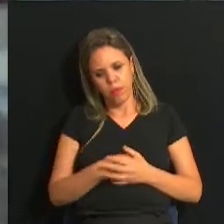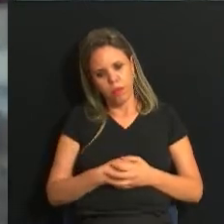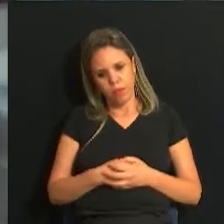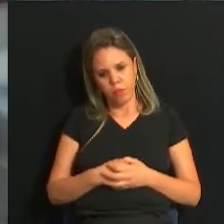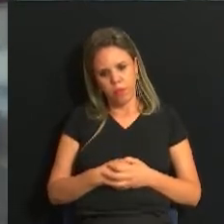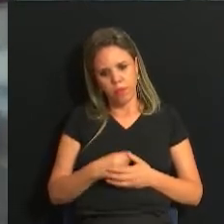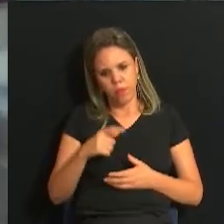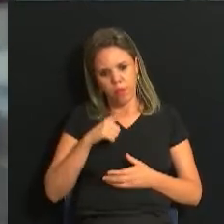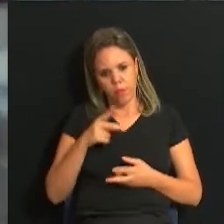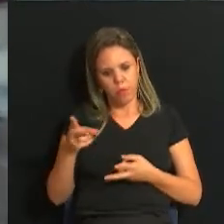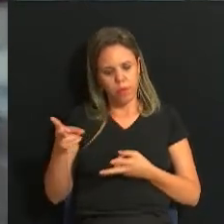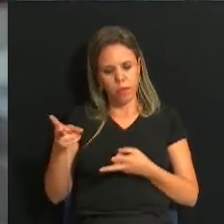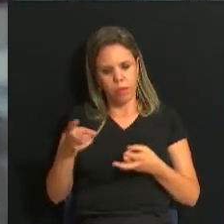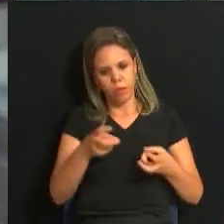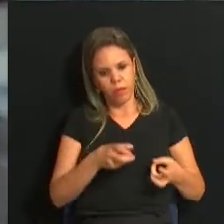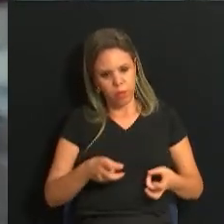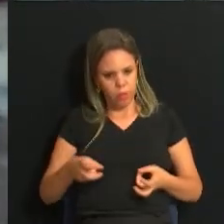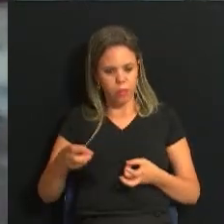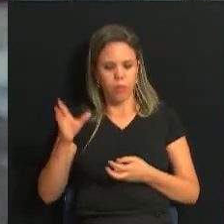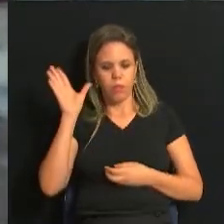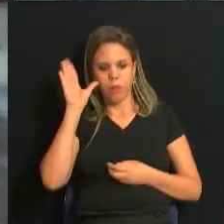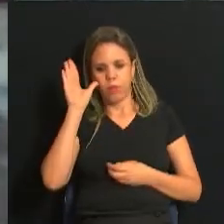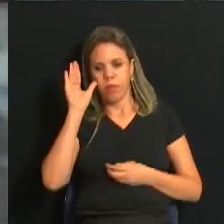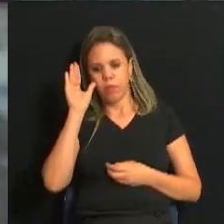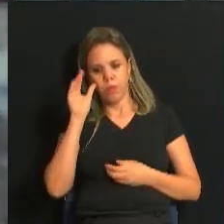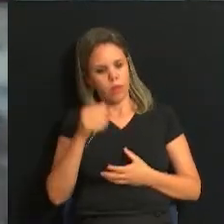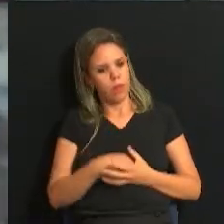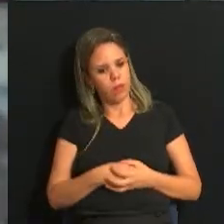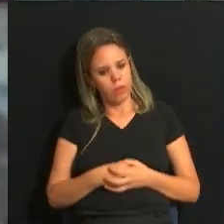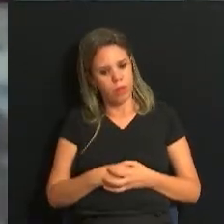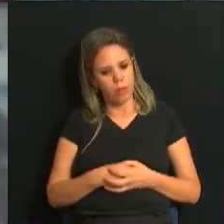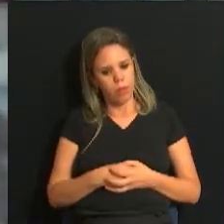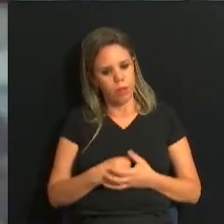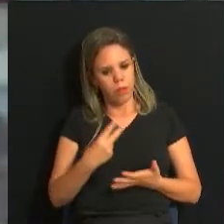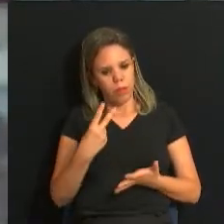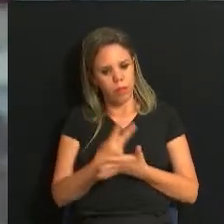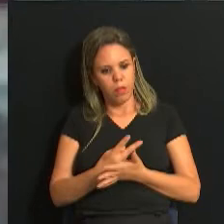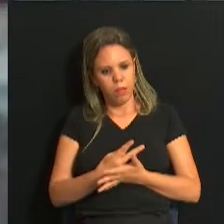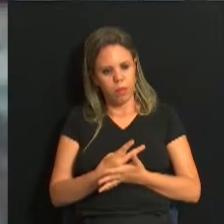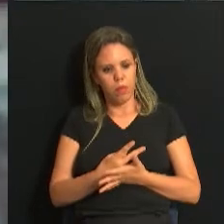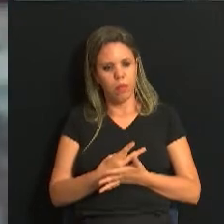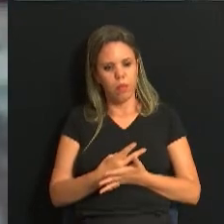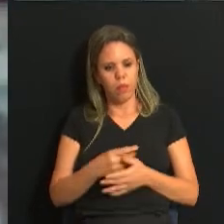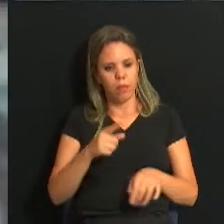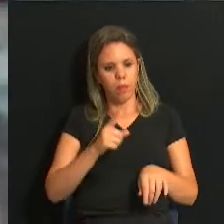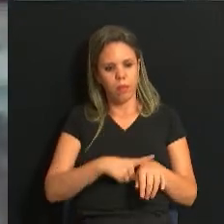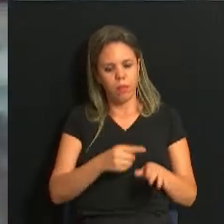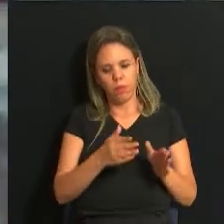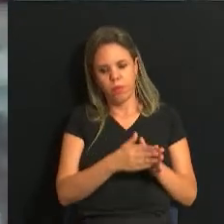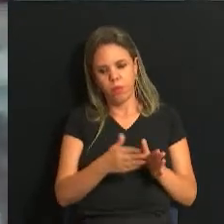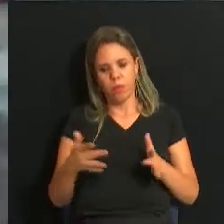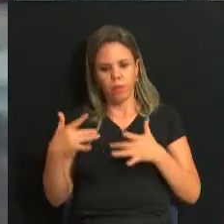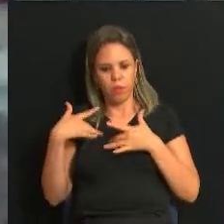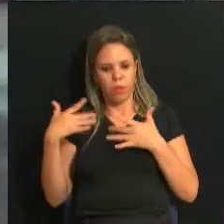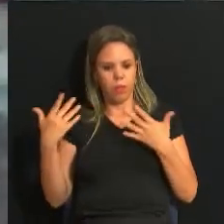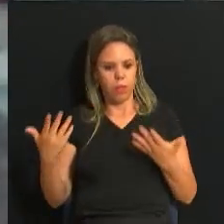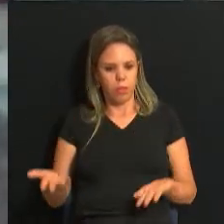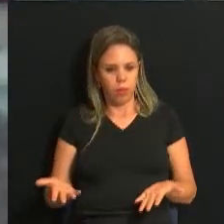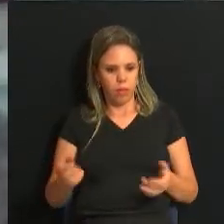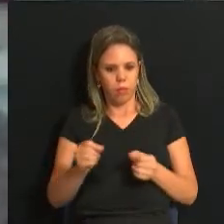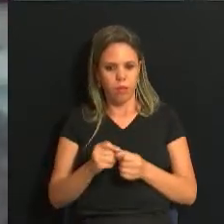um olhar de curiosidade, mas ao mesmo tempo de generosidade com a gente mesmo. Mais o que cuidadoso. A gente faz com o